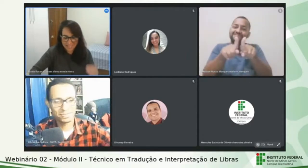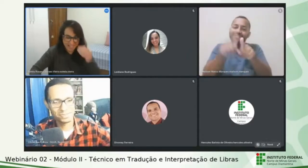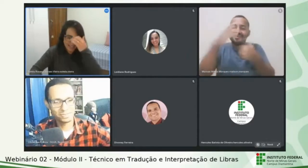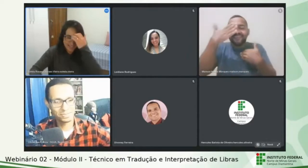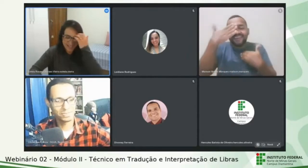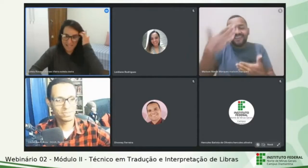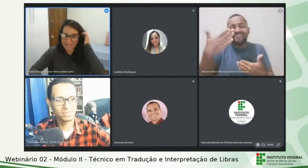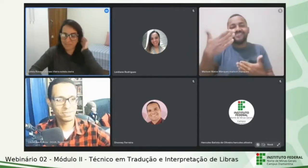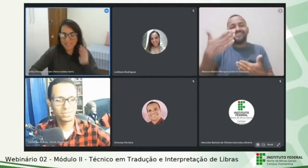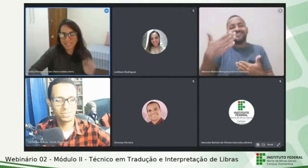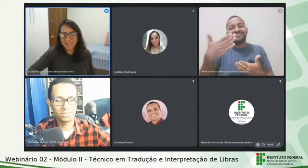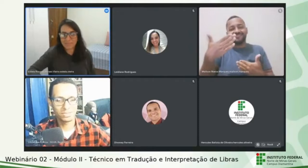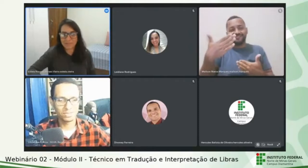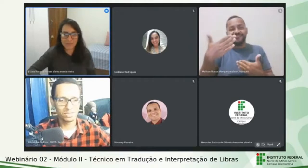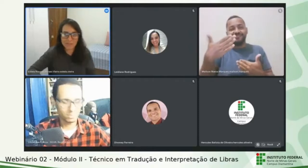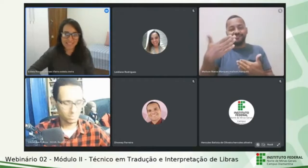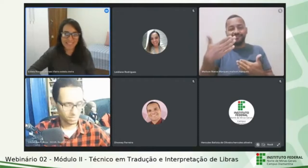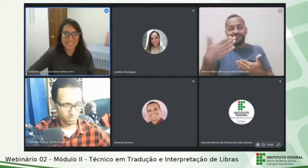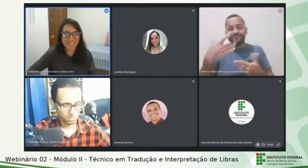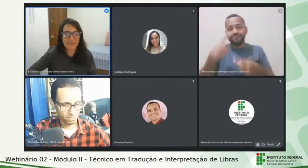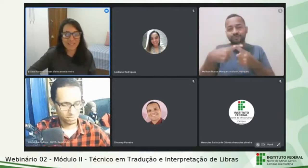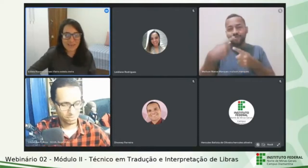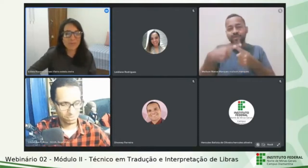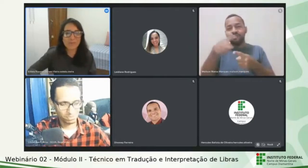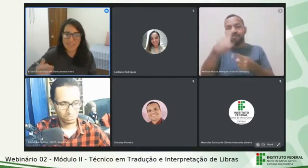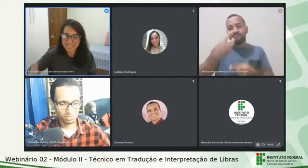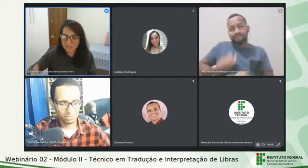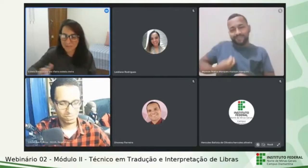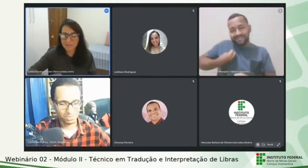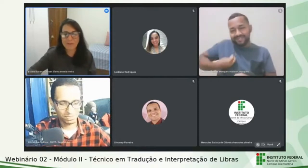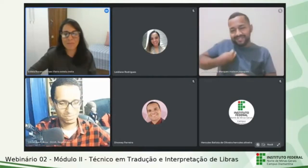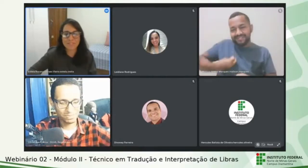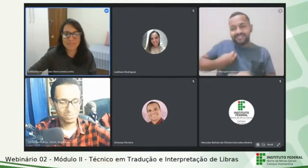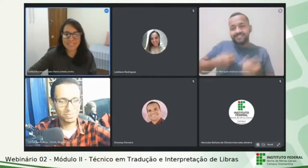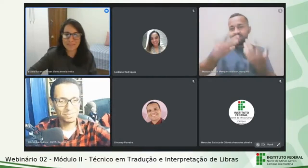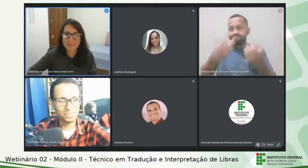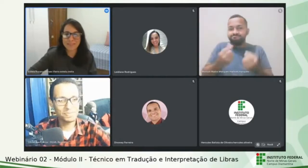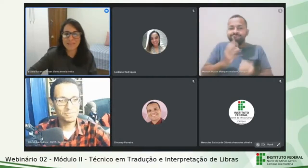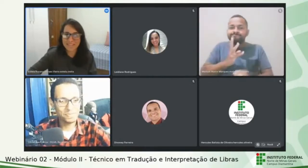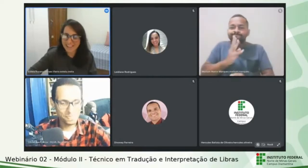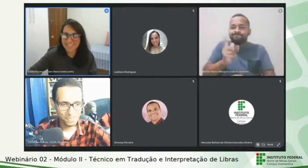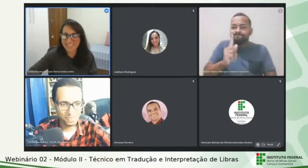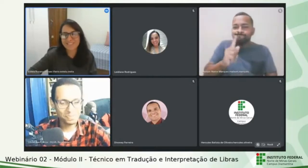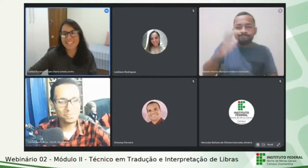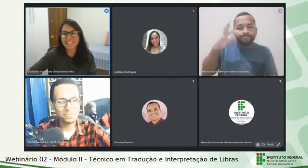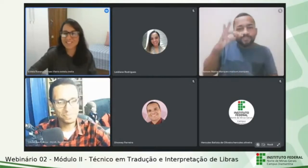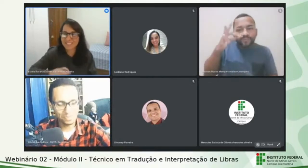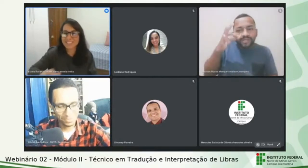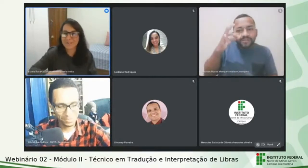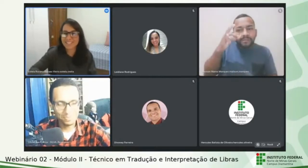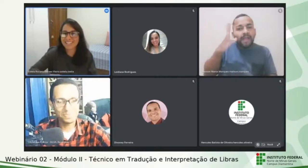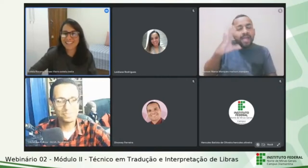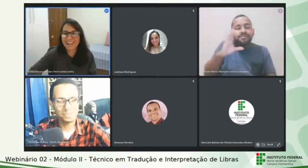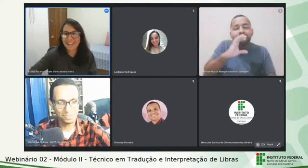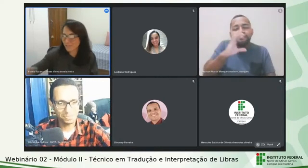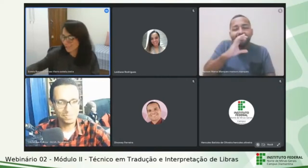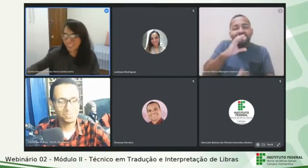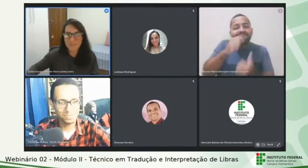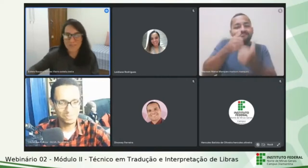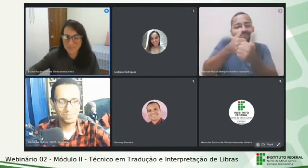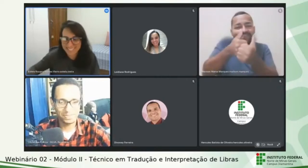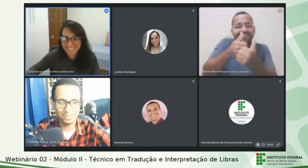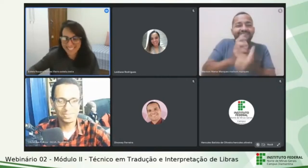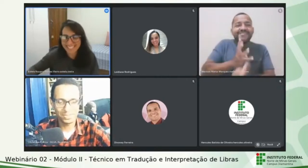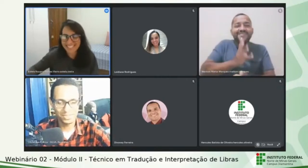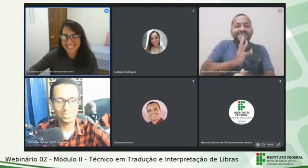muito pela sua presença. Não nos conhecemos pessoalmente, mas espero que em breve isso aconteça. Já estamos aí